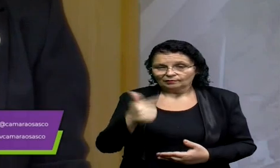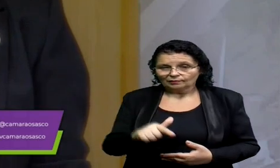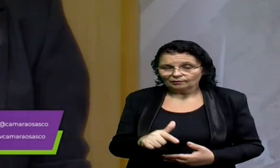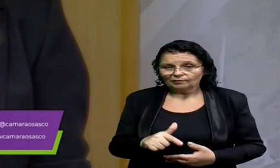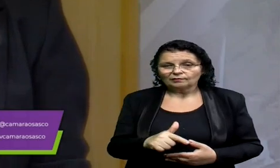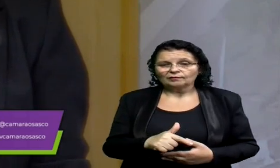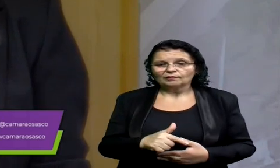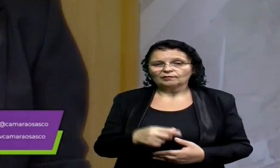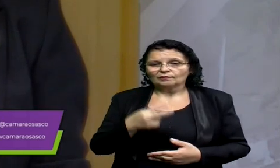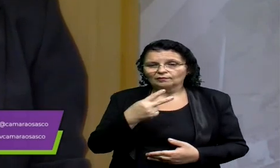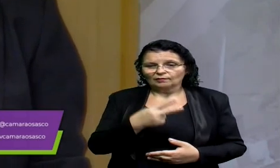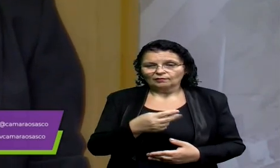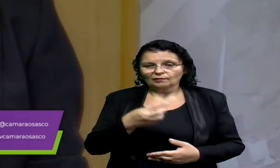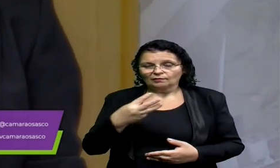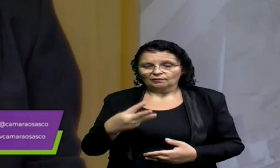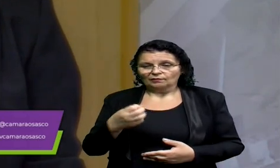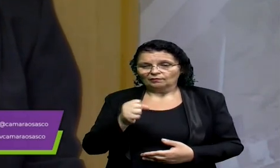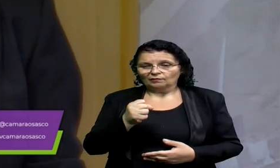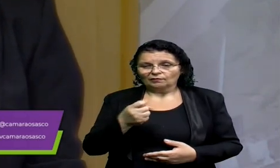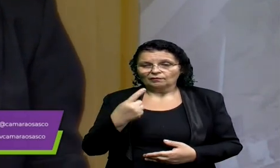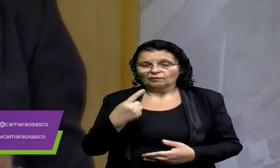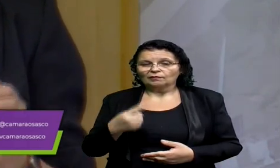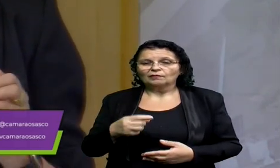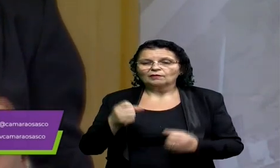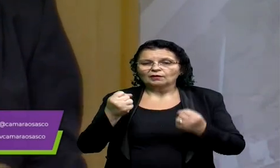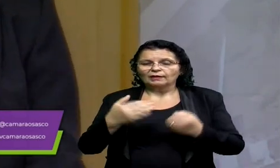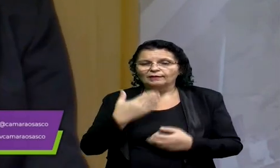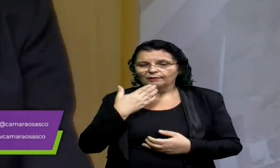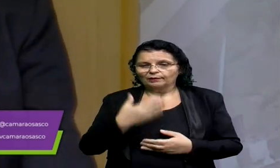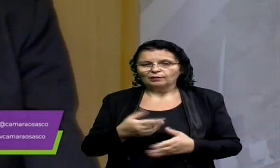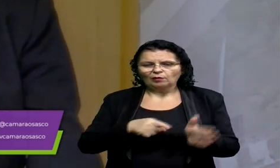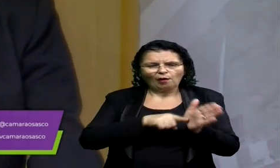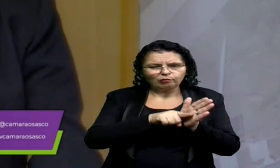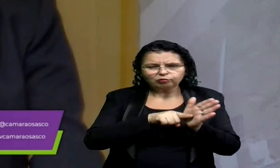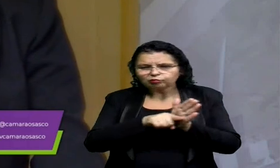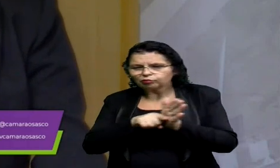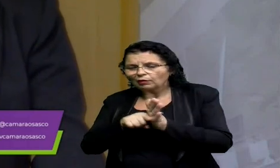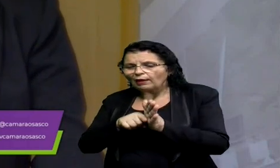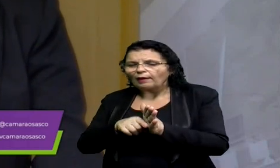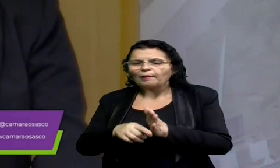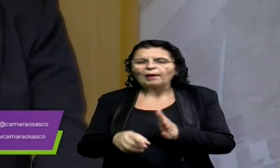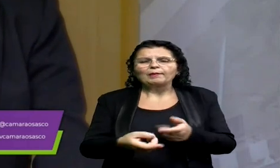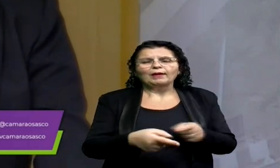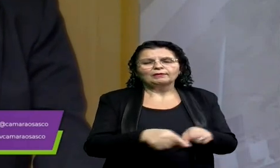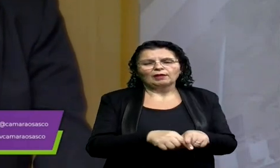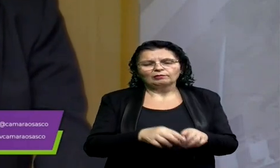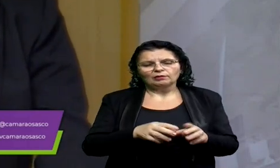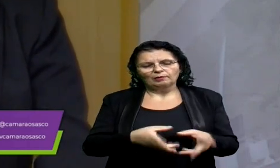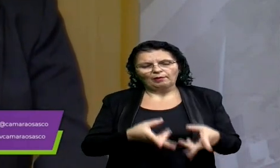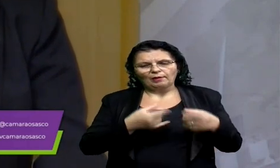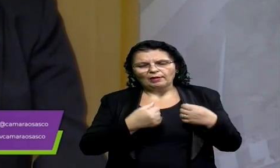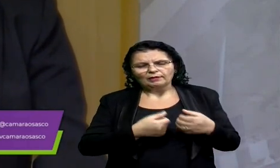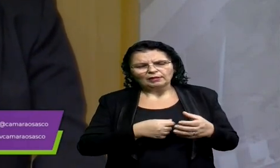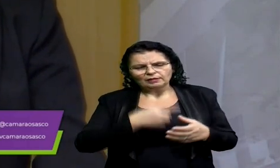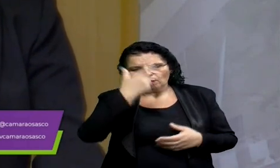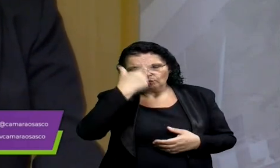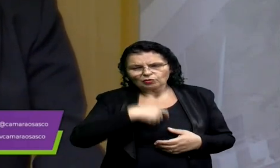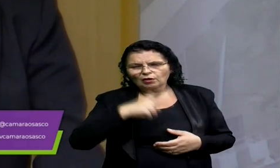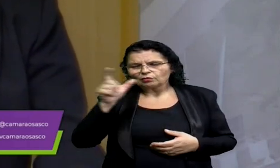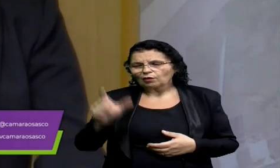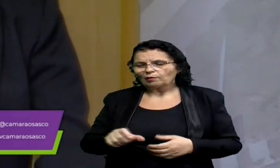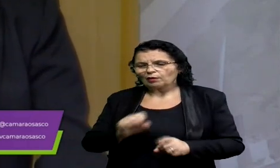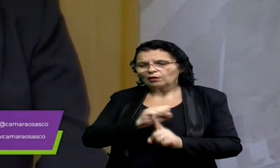indicação 2381 de 2023 de um senso de inclusão que permite identificação e cara